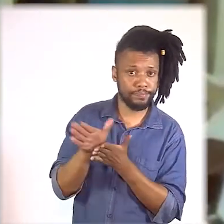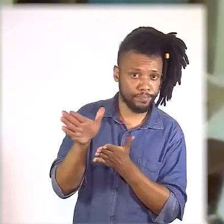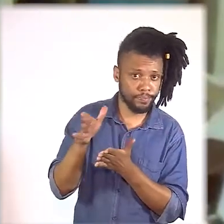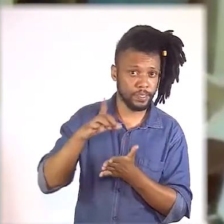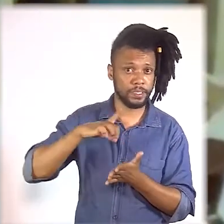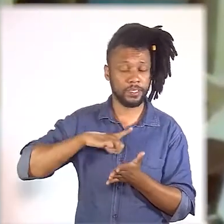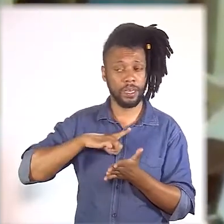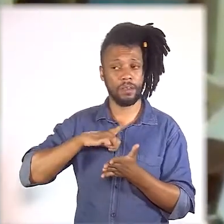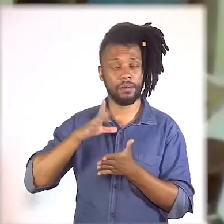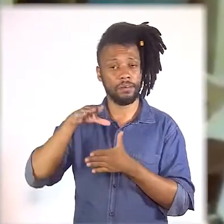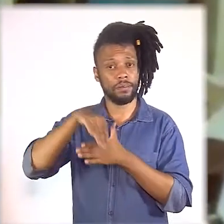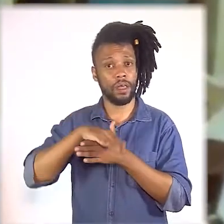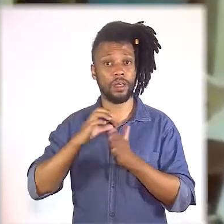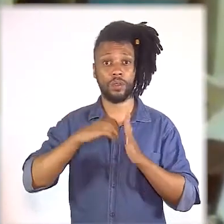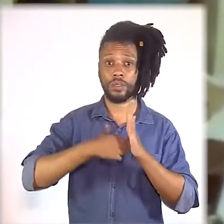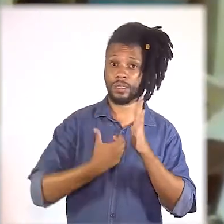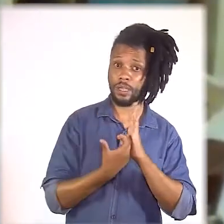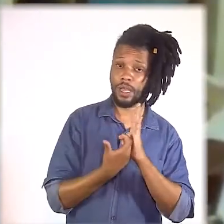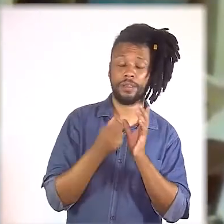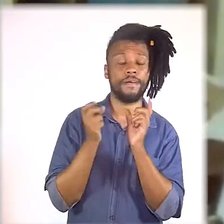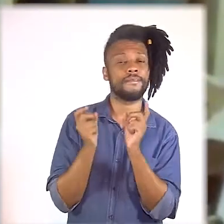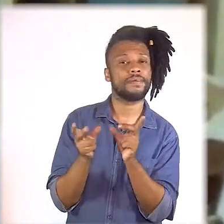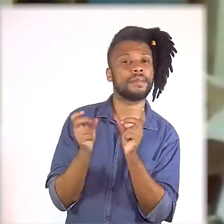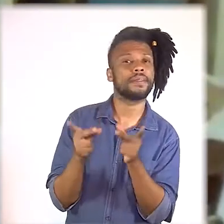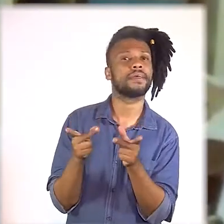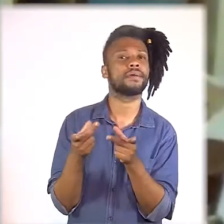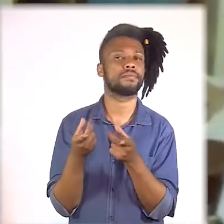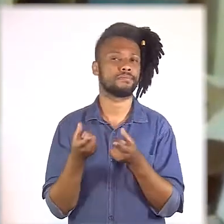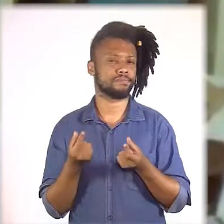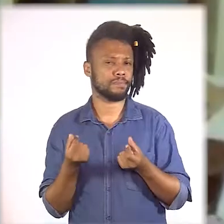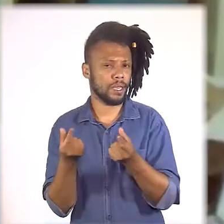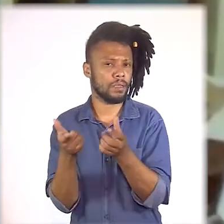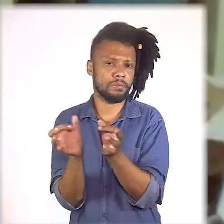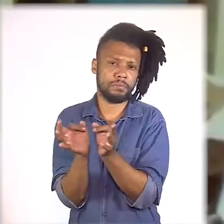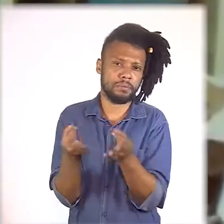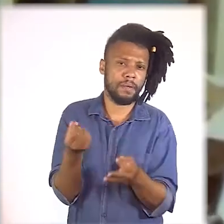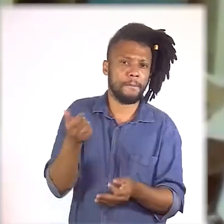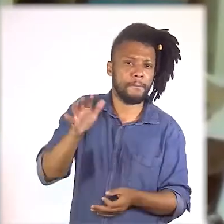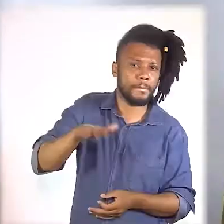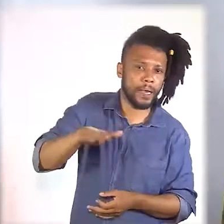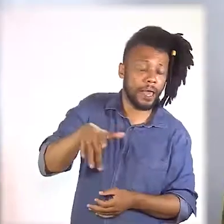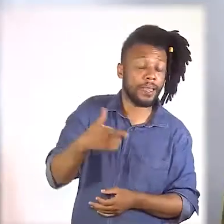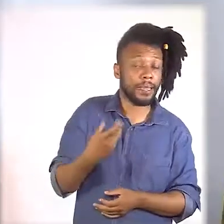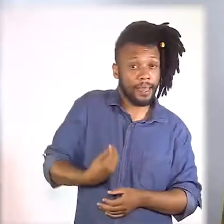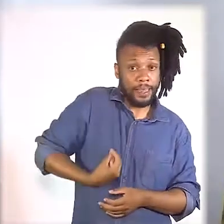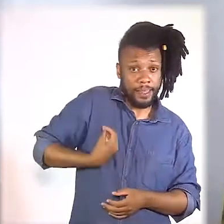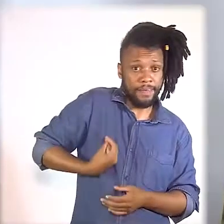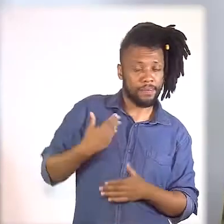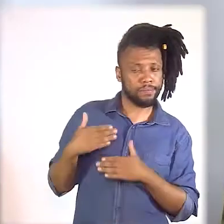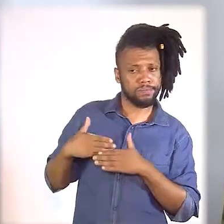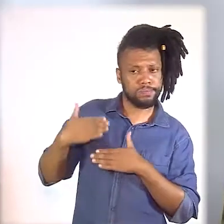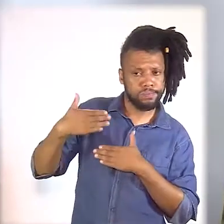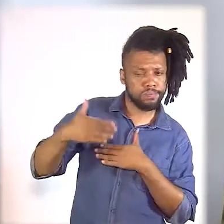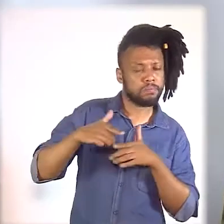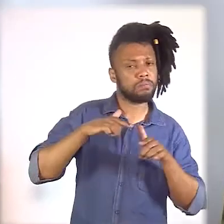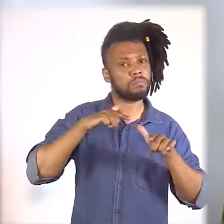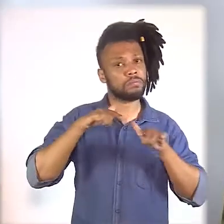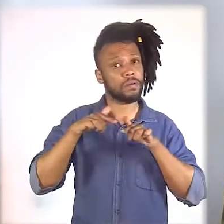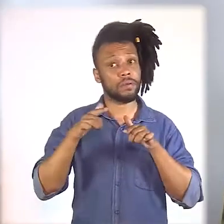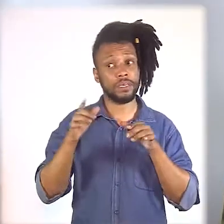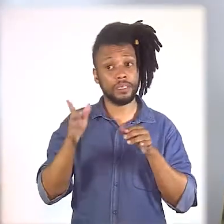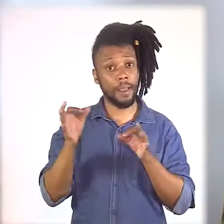republicava pela editora do Senado para venda a preços populares, até distribuição para escolas. Que interessante. Está vivo e